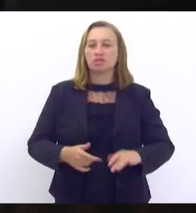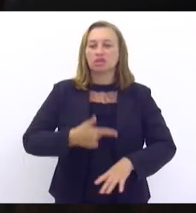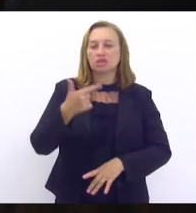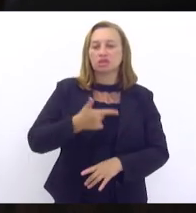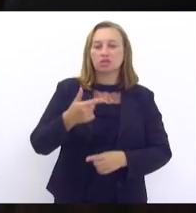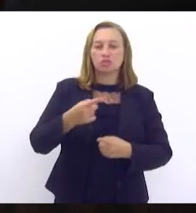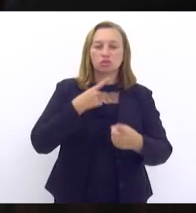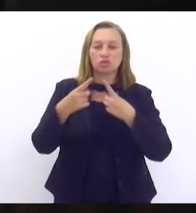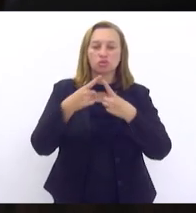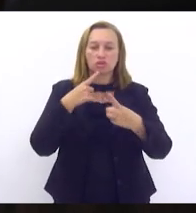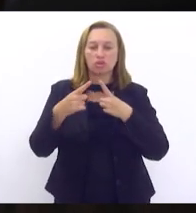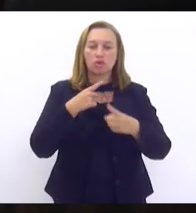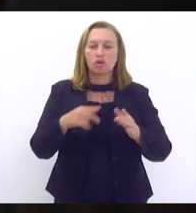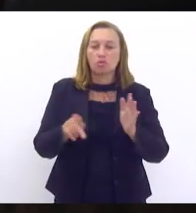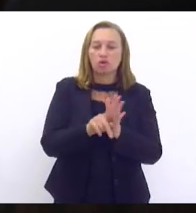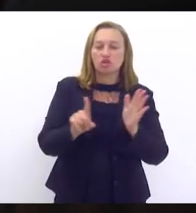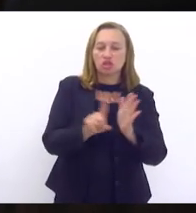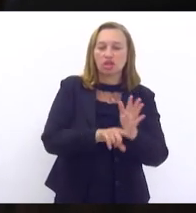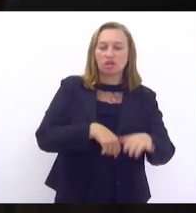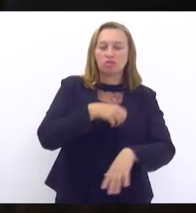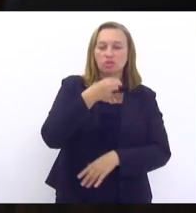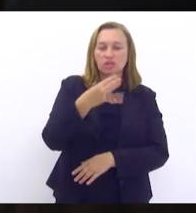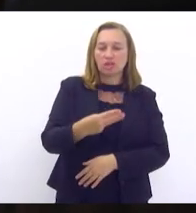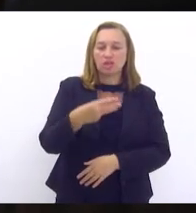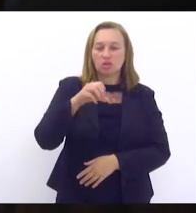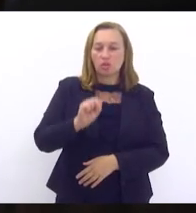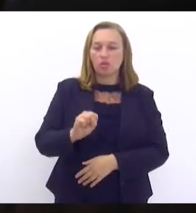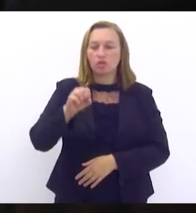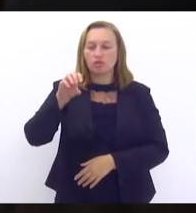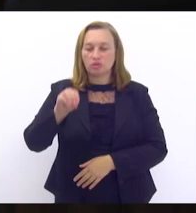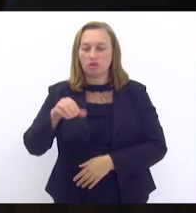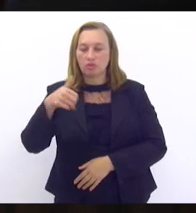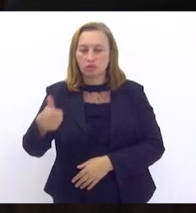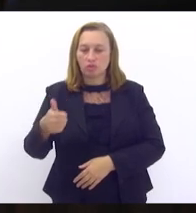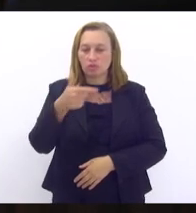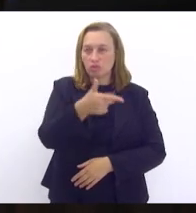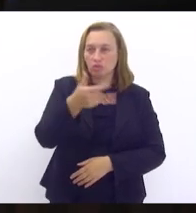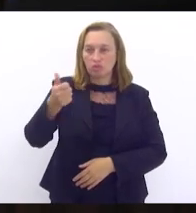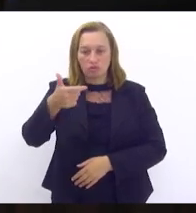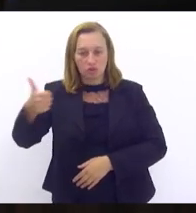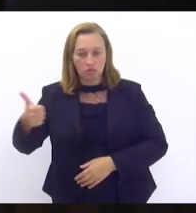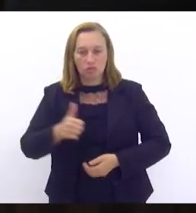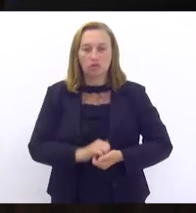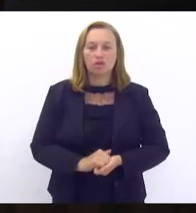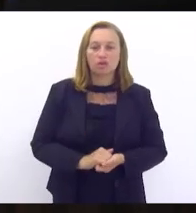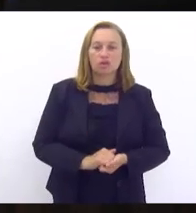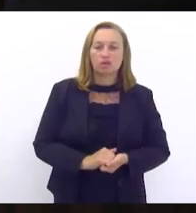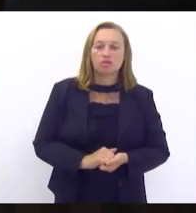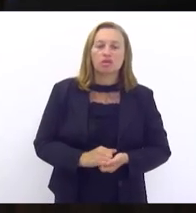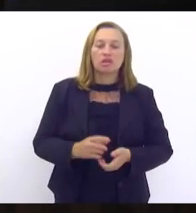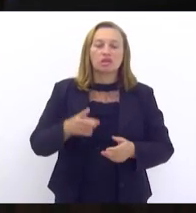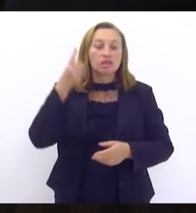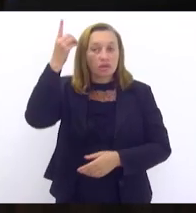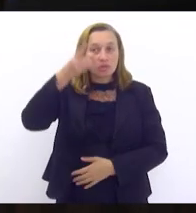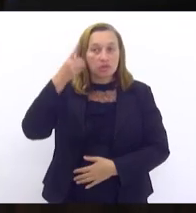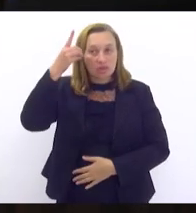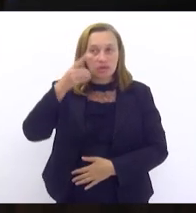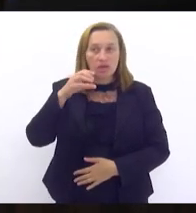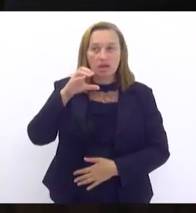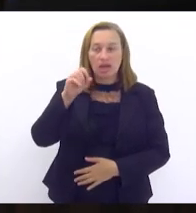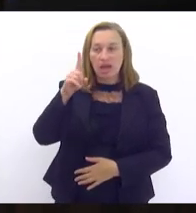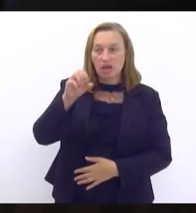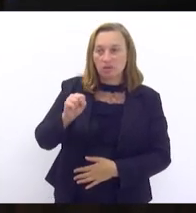segunda discussão, projeto de lei número 3.801 de 2021, de autoria do deputado